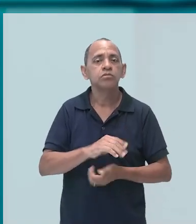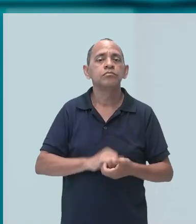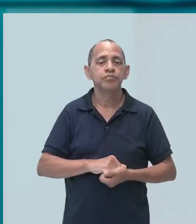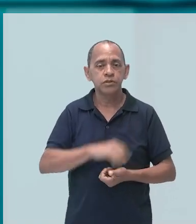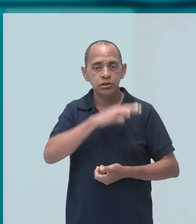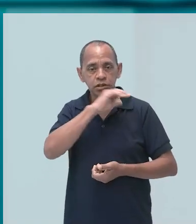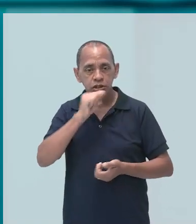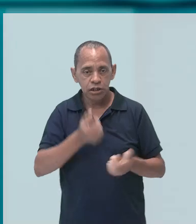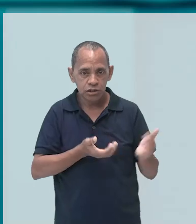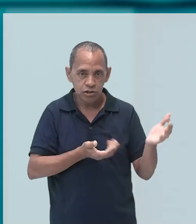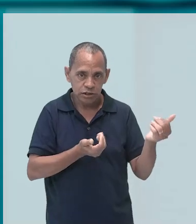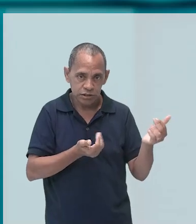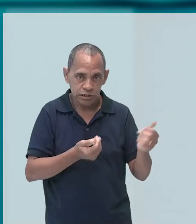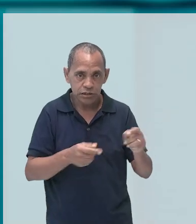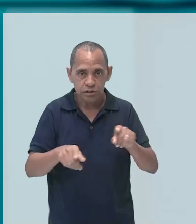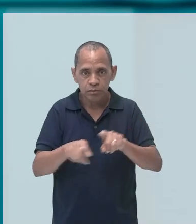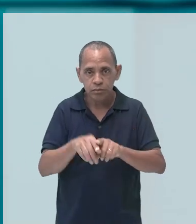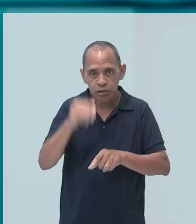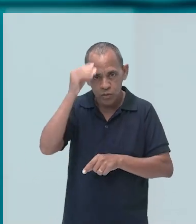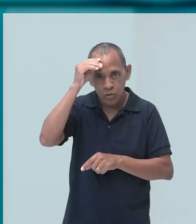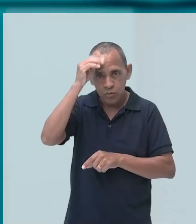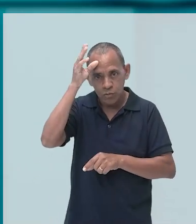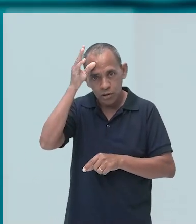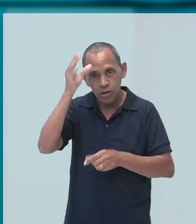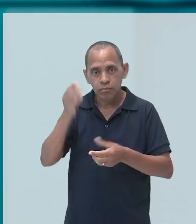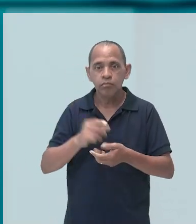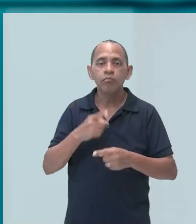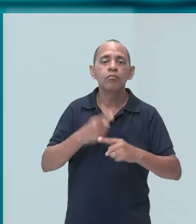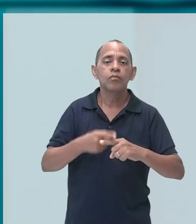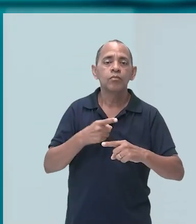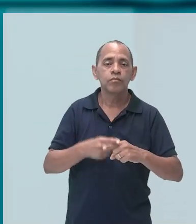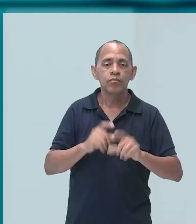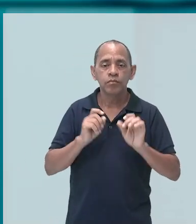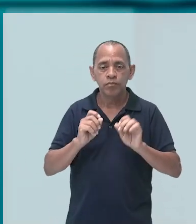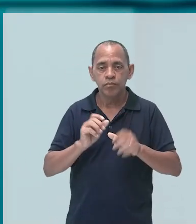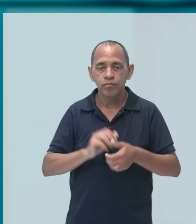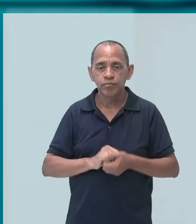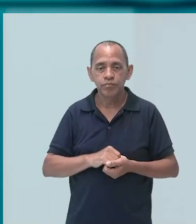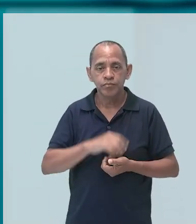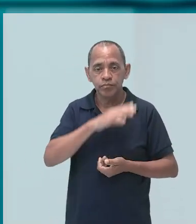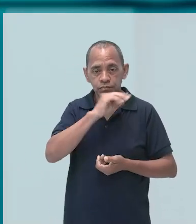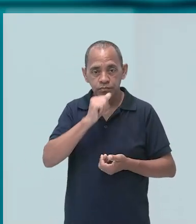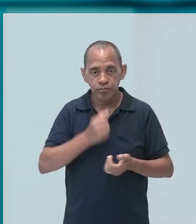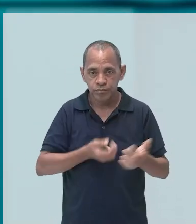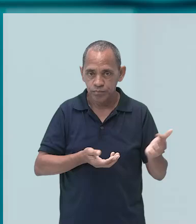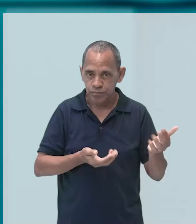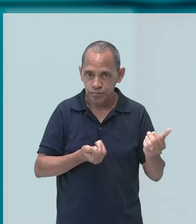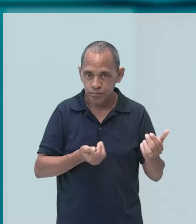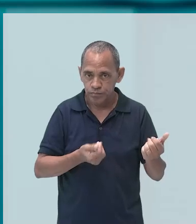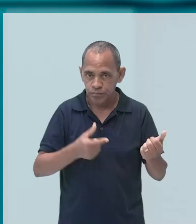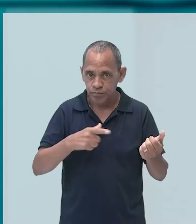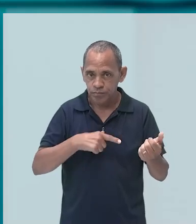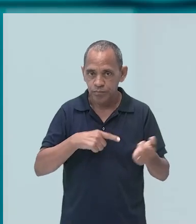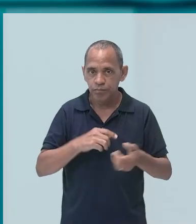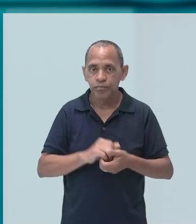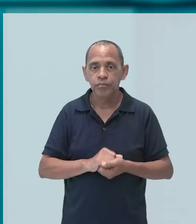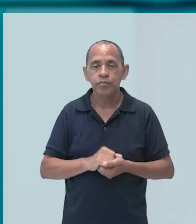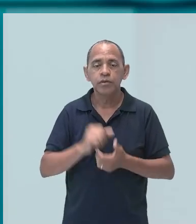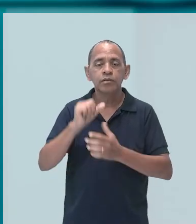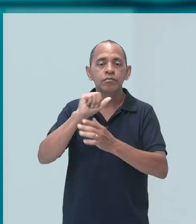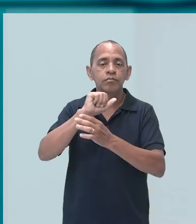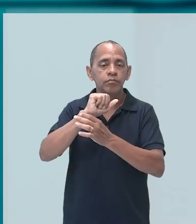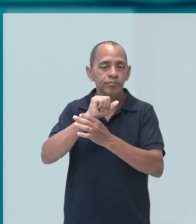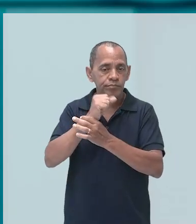fase de adolescência e compreender o porquê que crianças e adolescentes têm